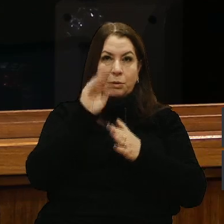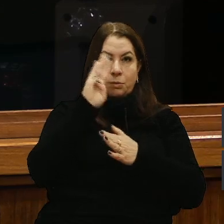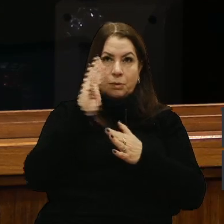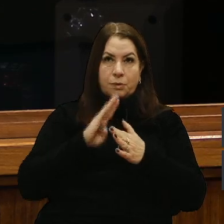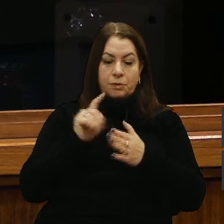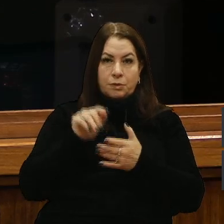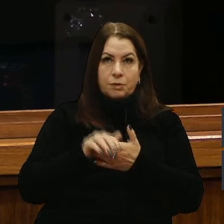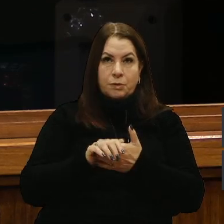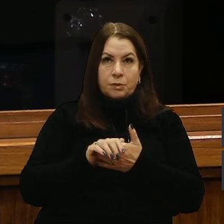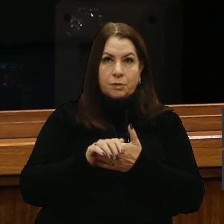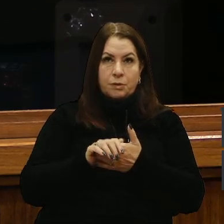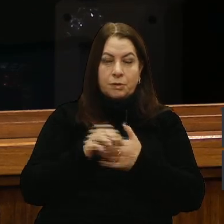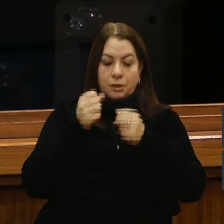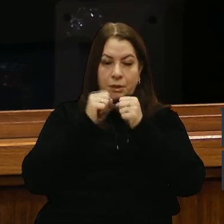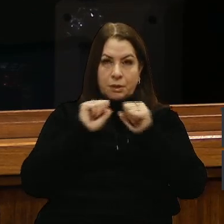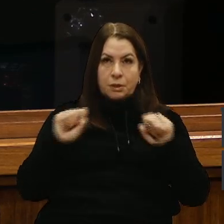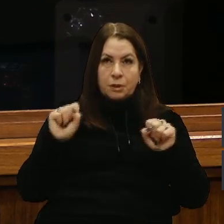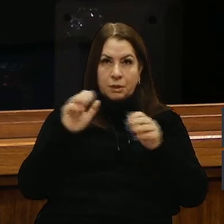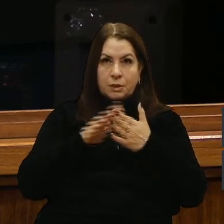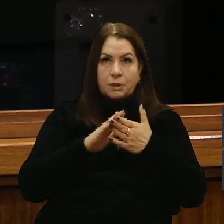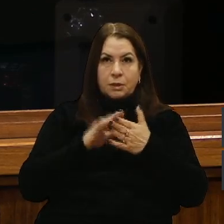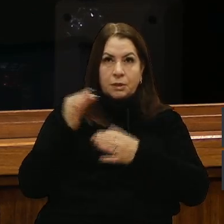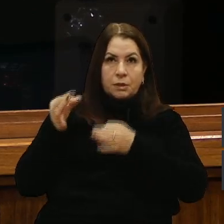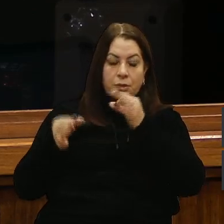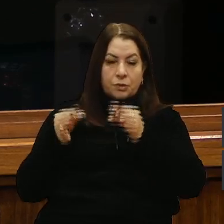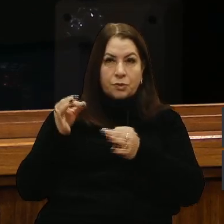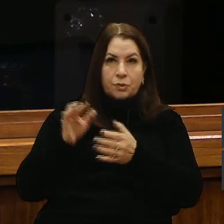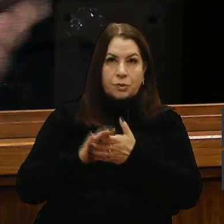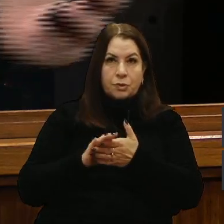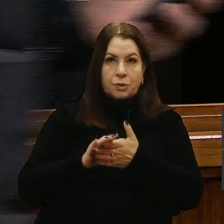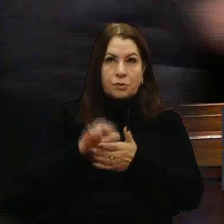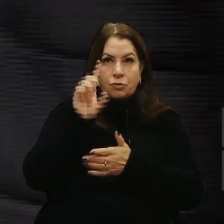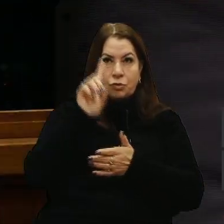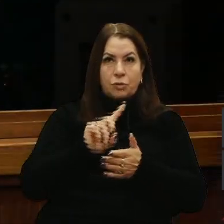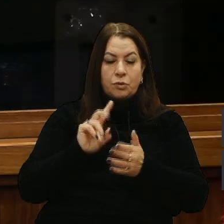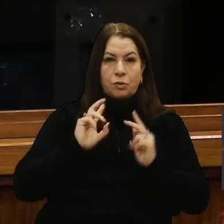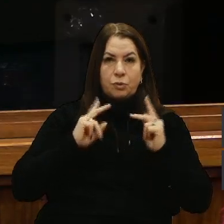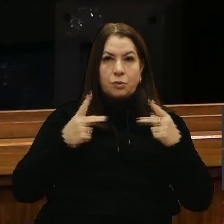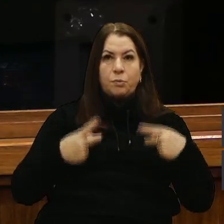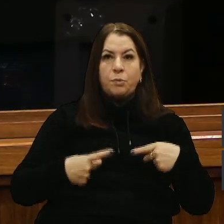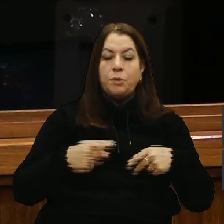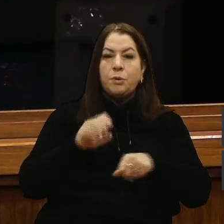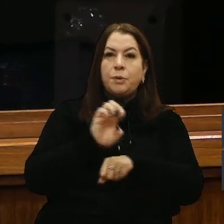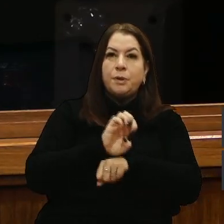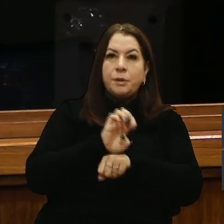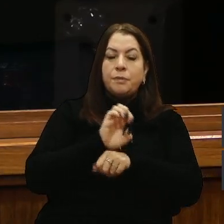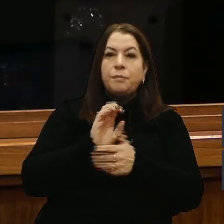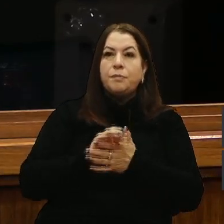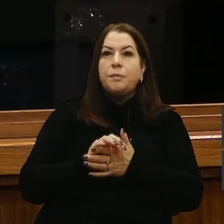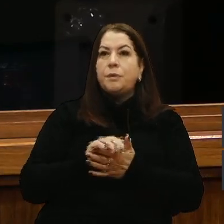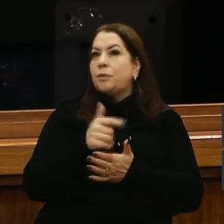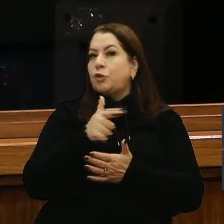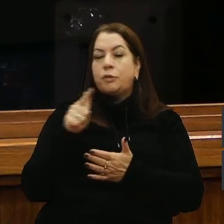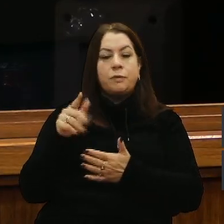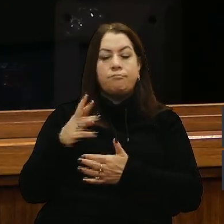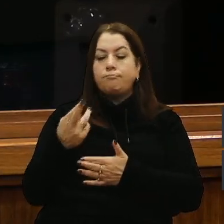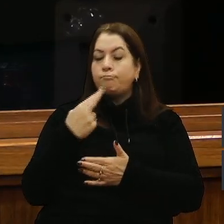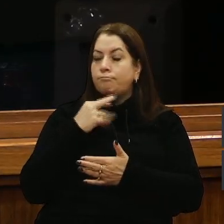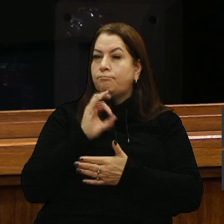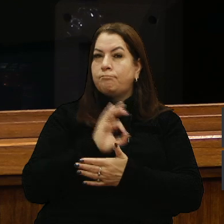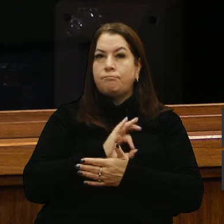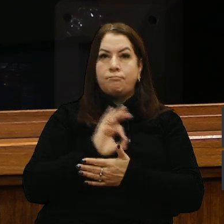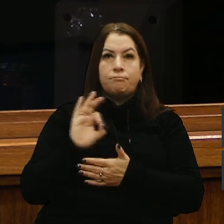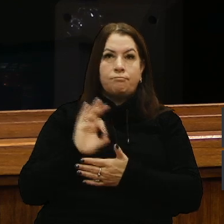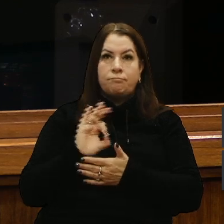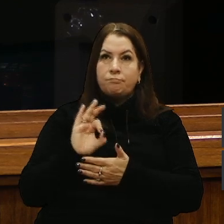que era a Secretaria de Justiça, Direitos Humanos do Estado. Não tivemos retorno